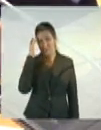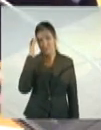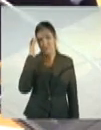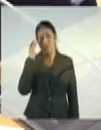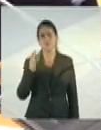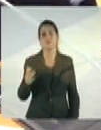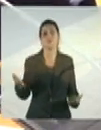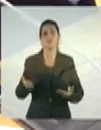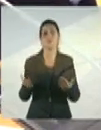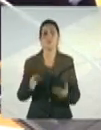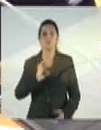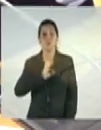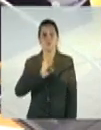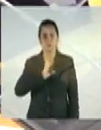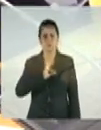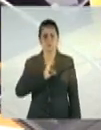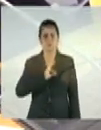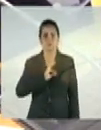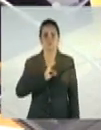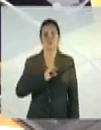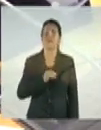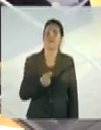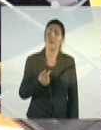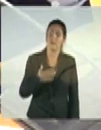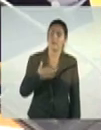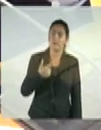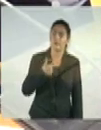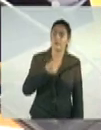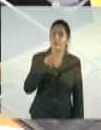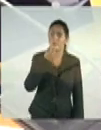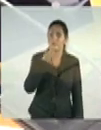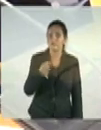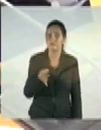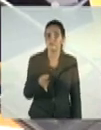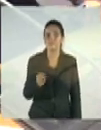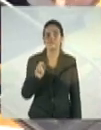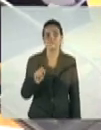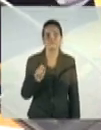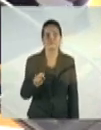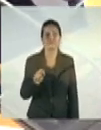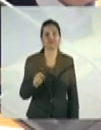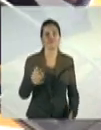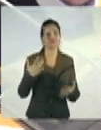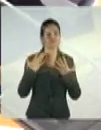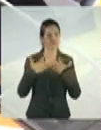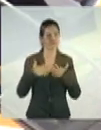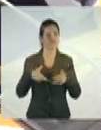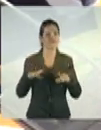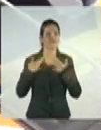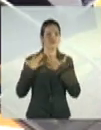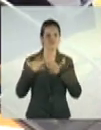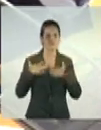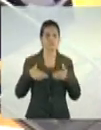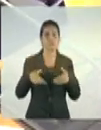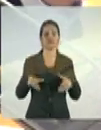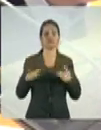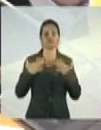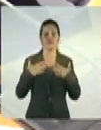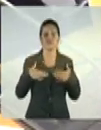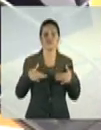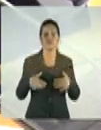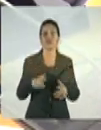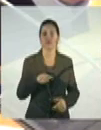Polícia Militar eu vejo eh eh com muita tranquilidade essa situação desses professores excedentes primeiro